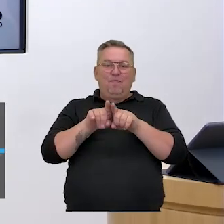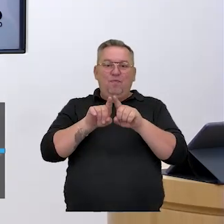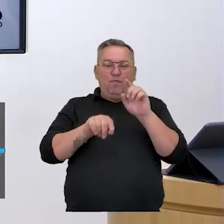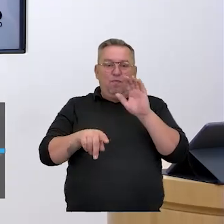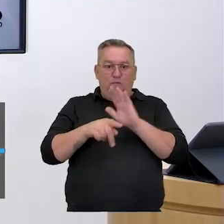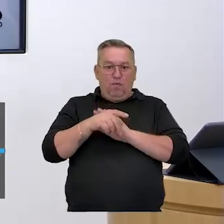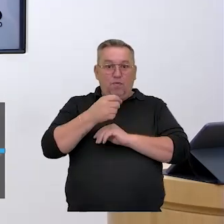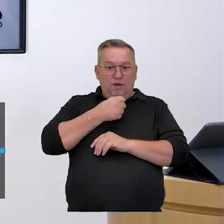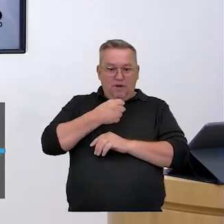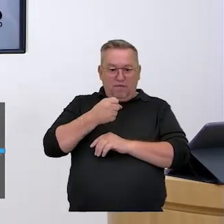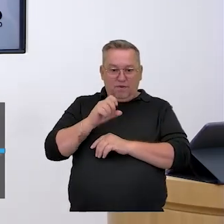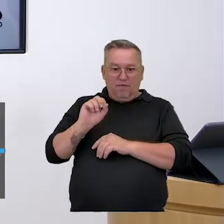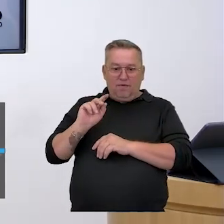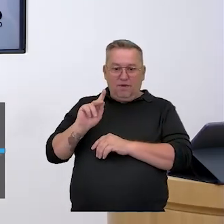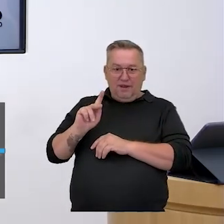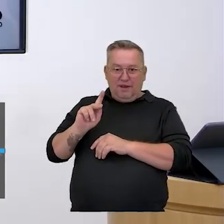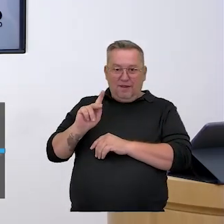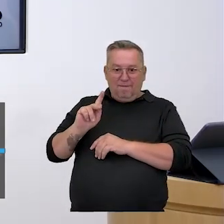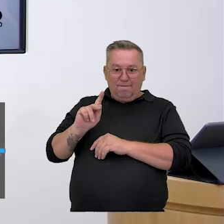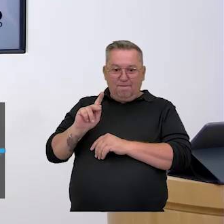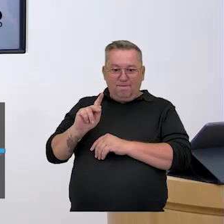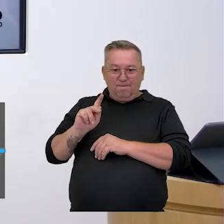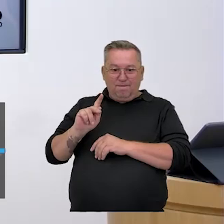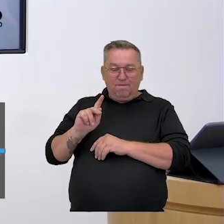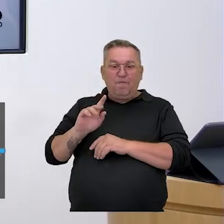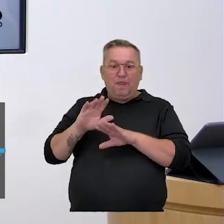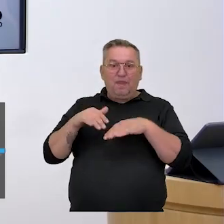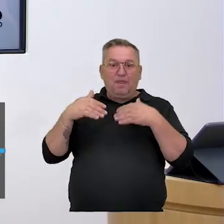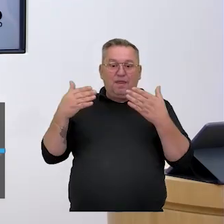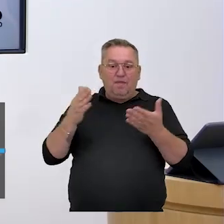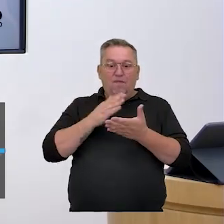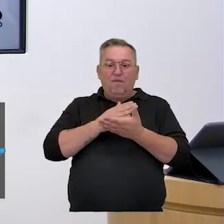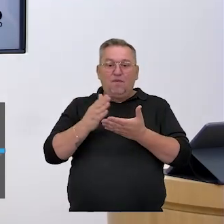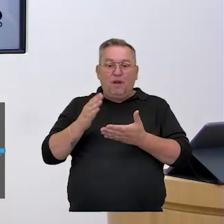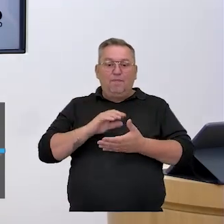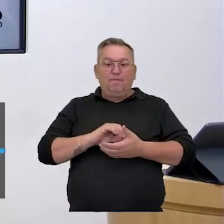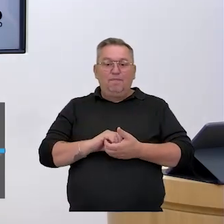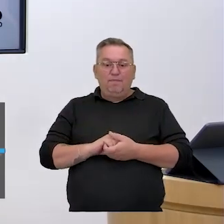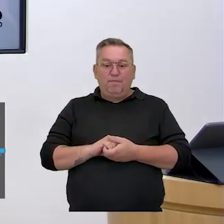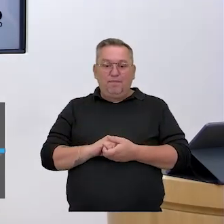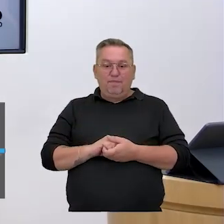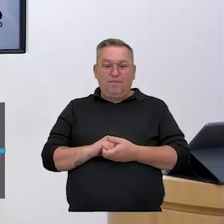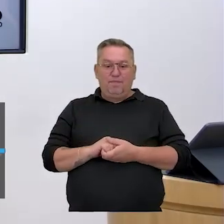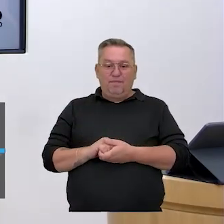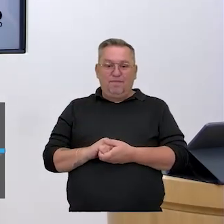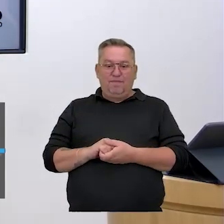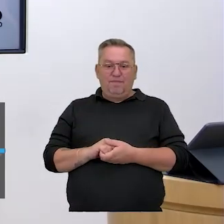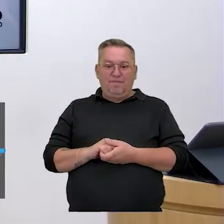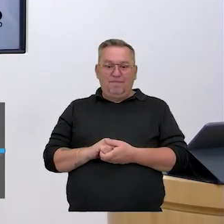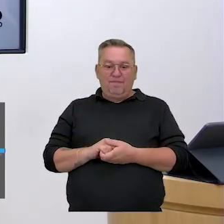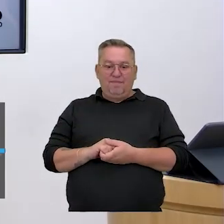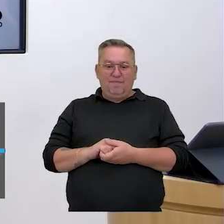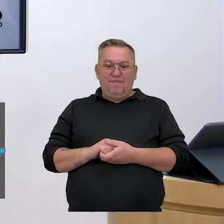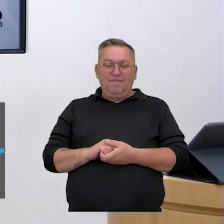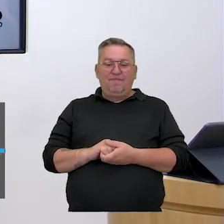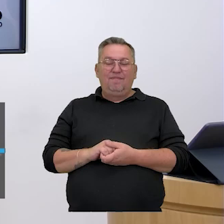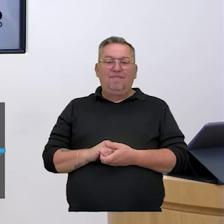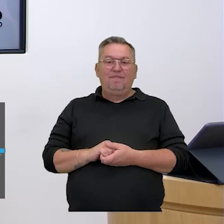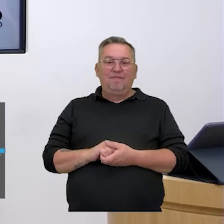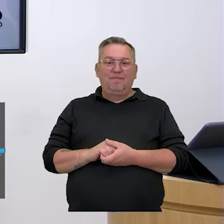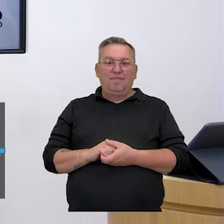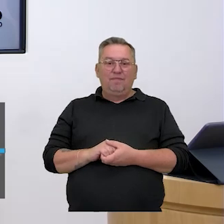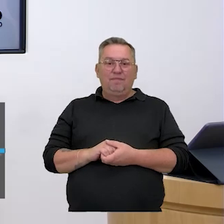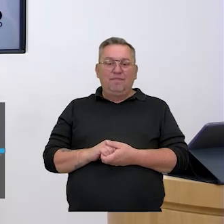da entrevista, certo? Então, vou entrevistar a pessoa agora. Então, vamos lá. So today, I'm going to interview